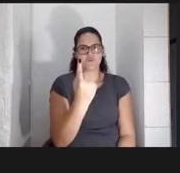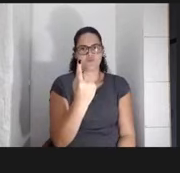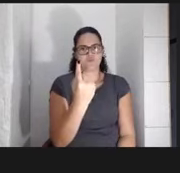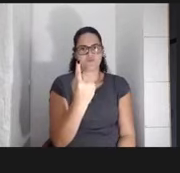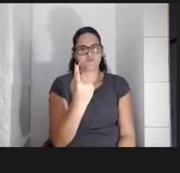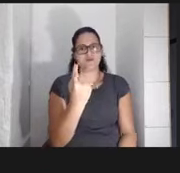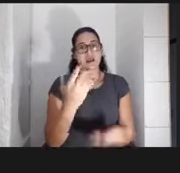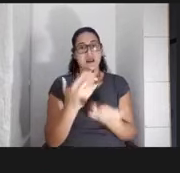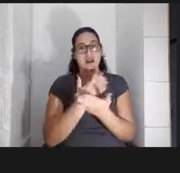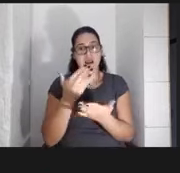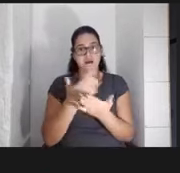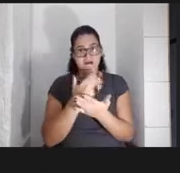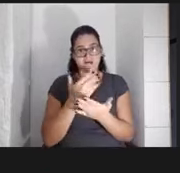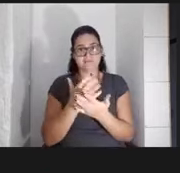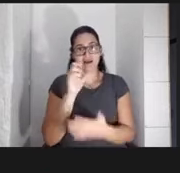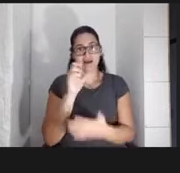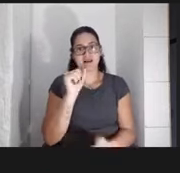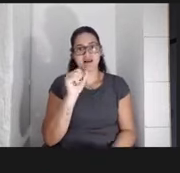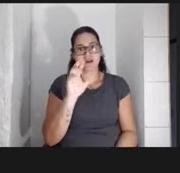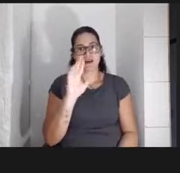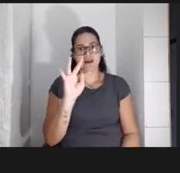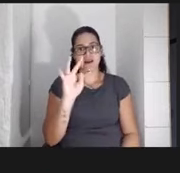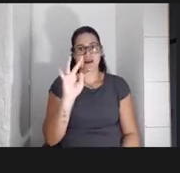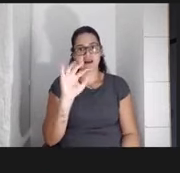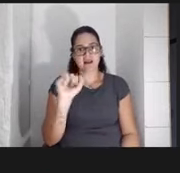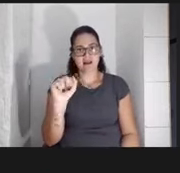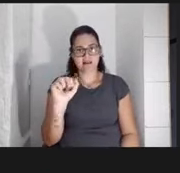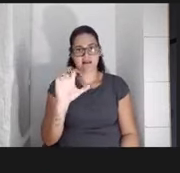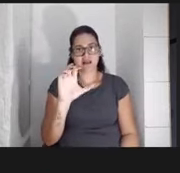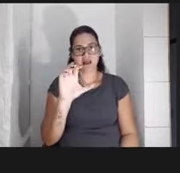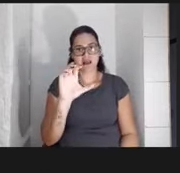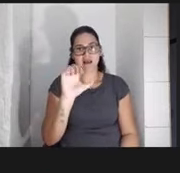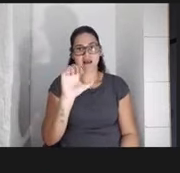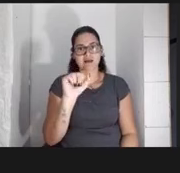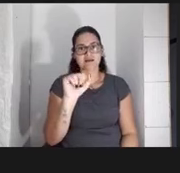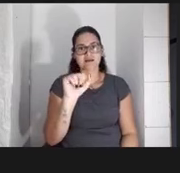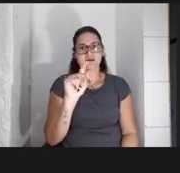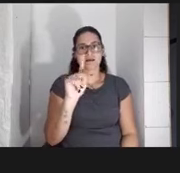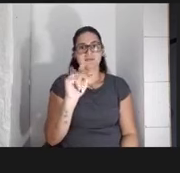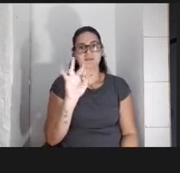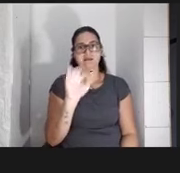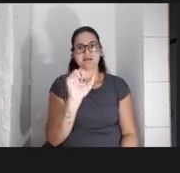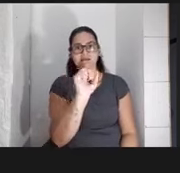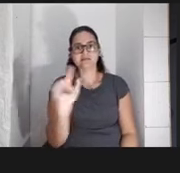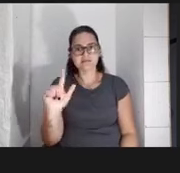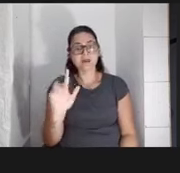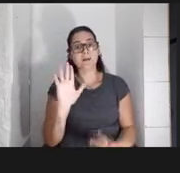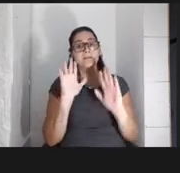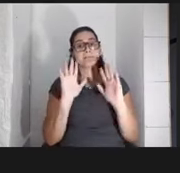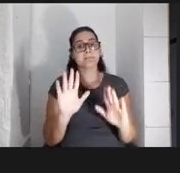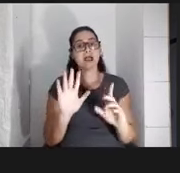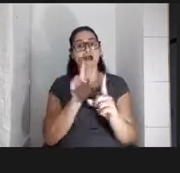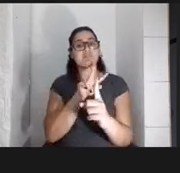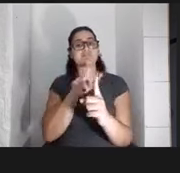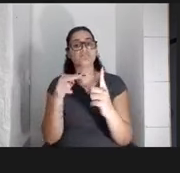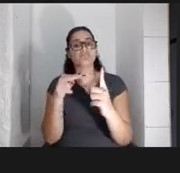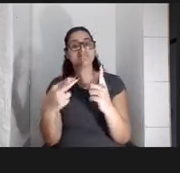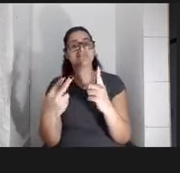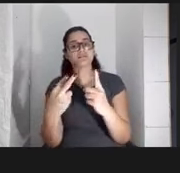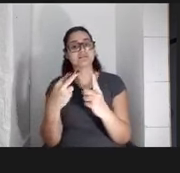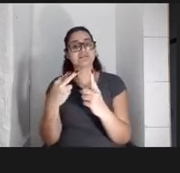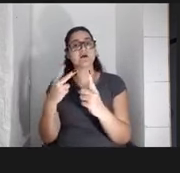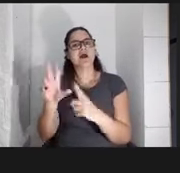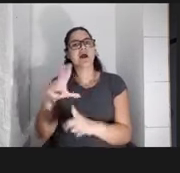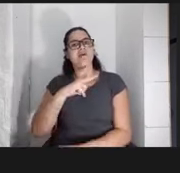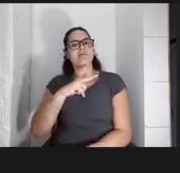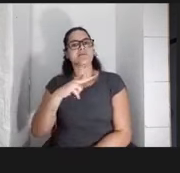Carta Capital, e mesmo assim, com a visão do setor privado da educação, né, dos